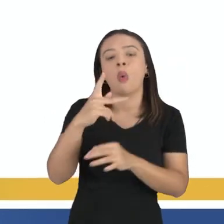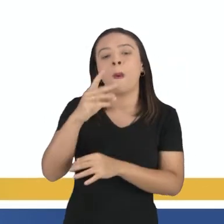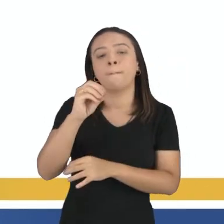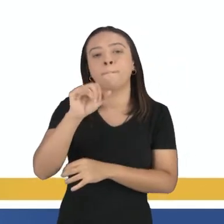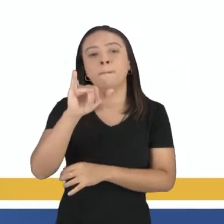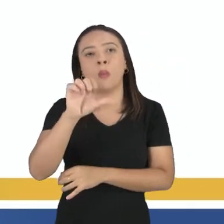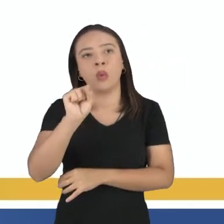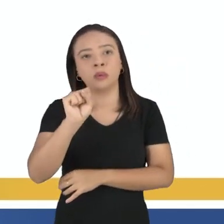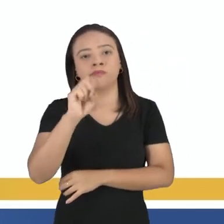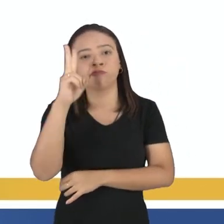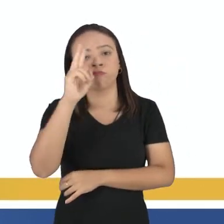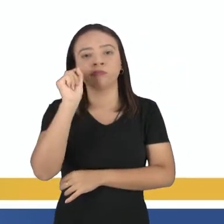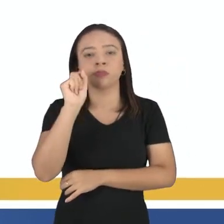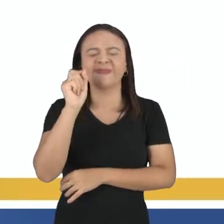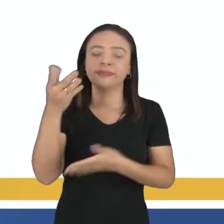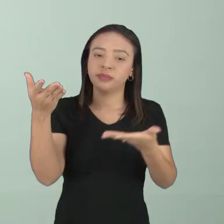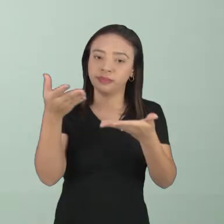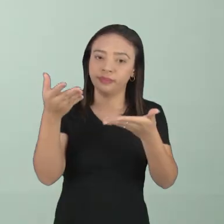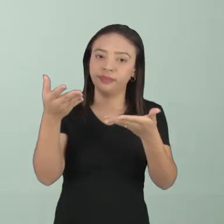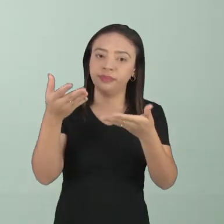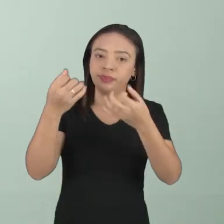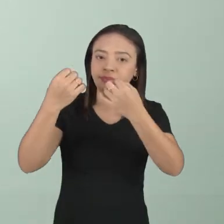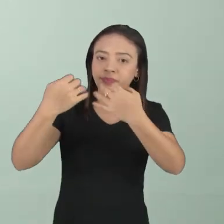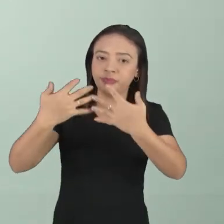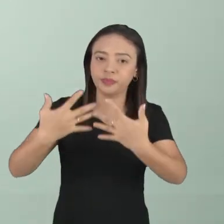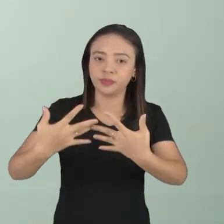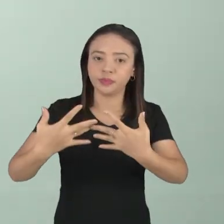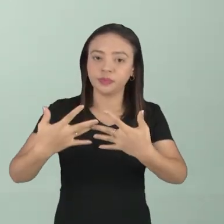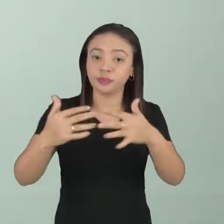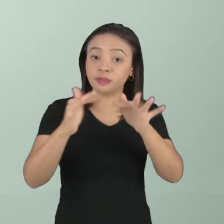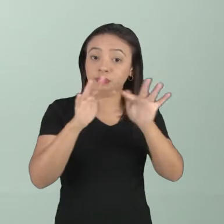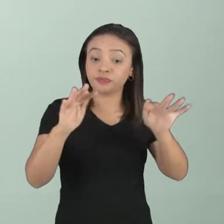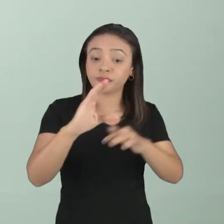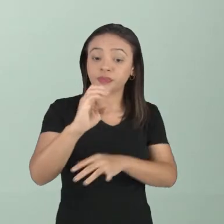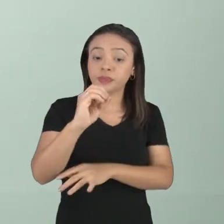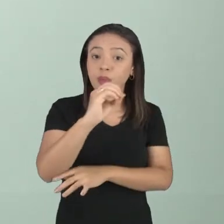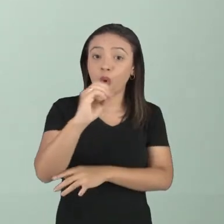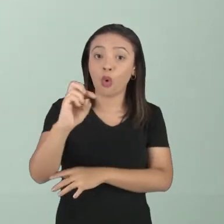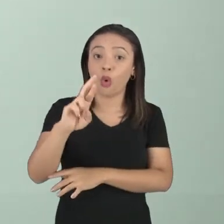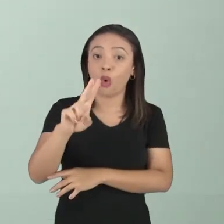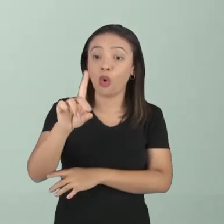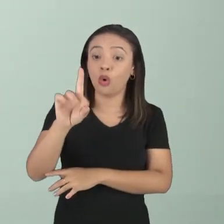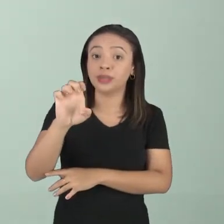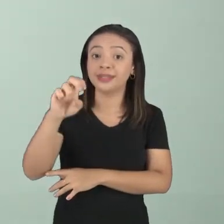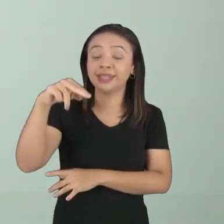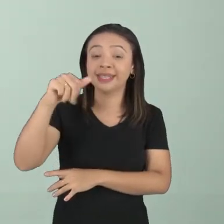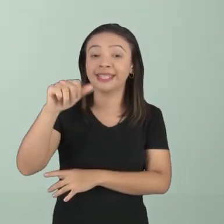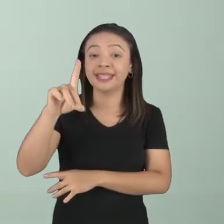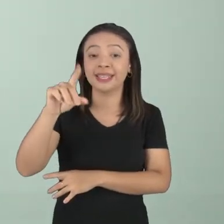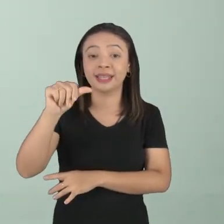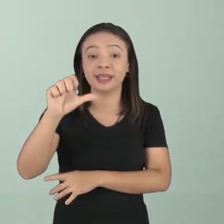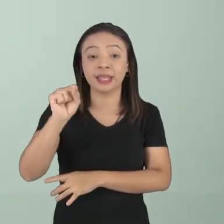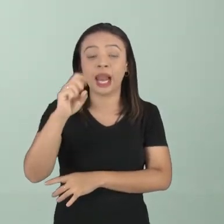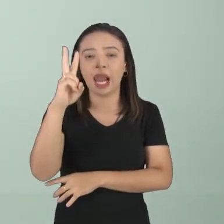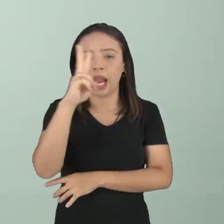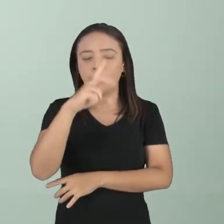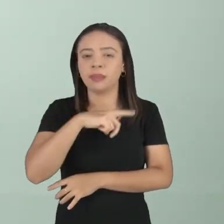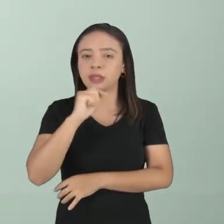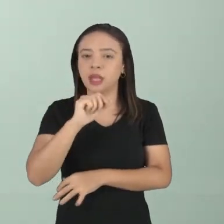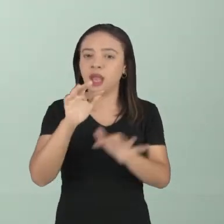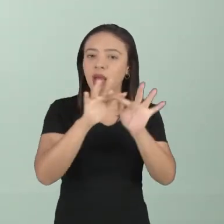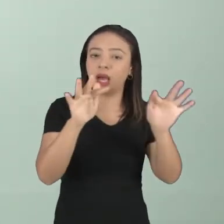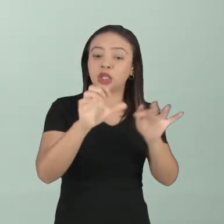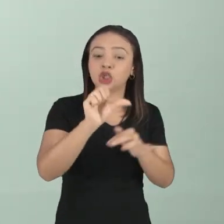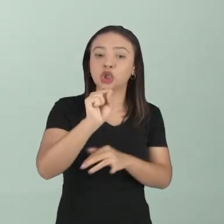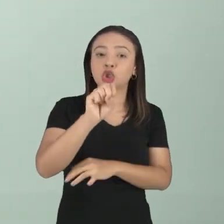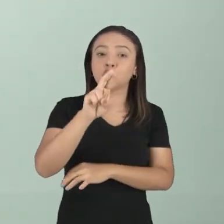caso, lembrando aqui que nós estamos falando de orações coordenadas. Lembra das orações subordinadas? Sempre vão ser